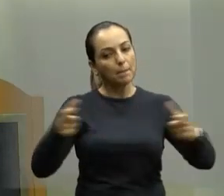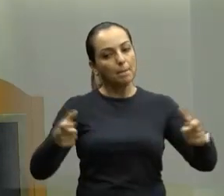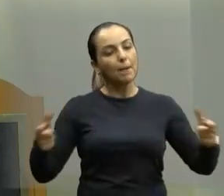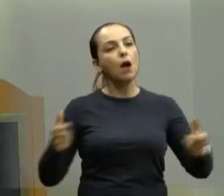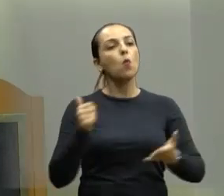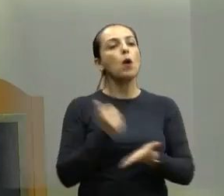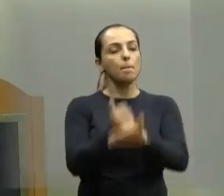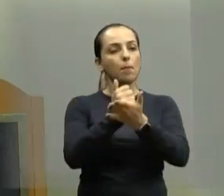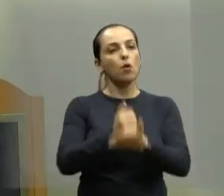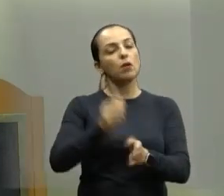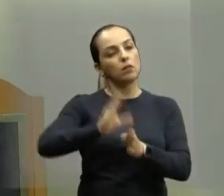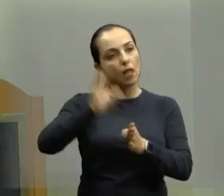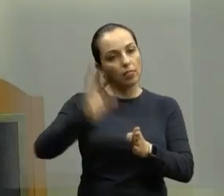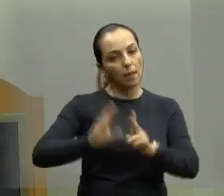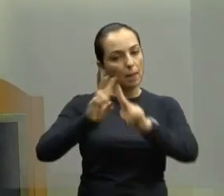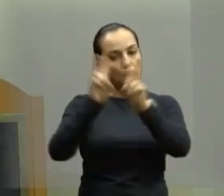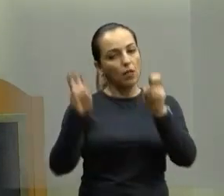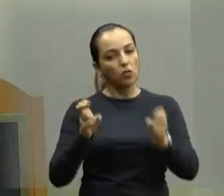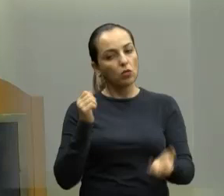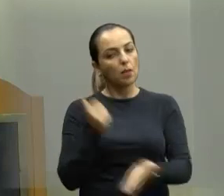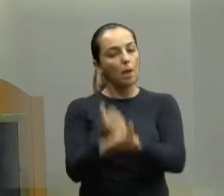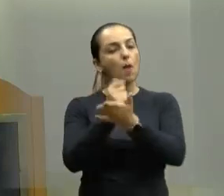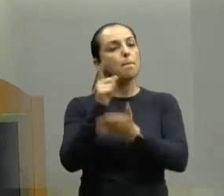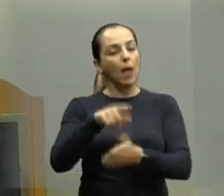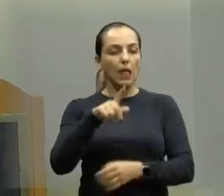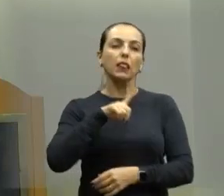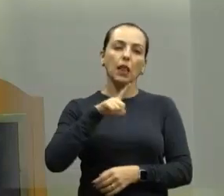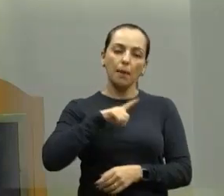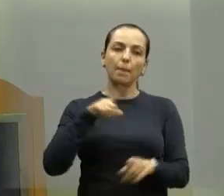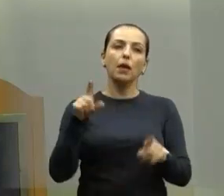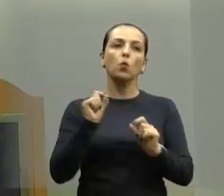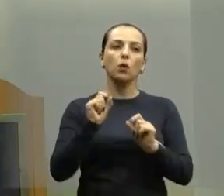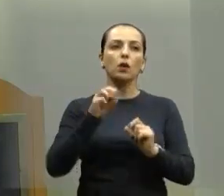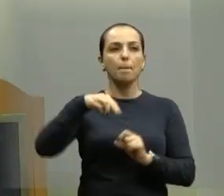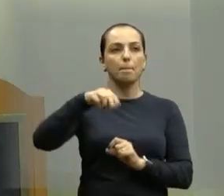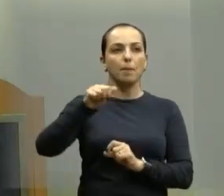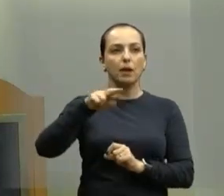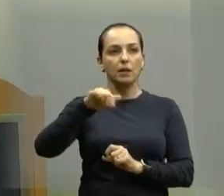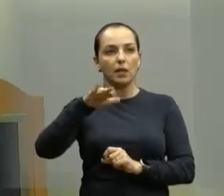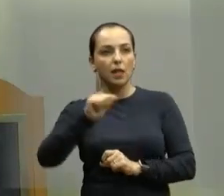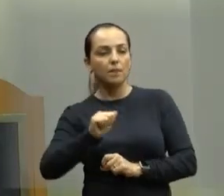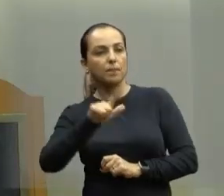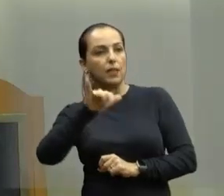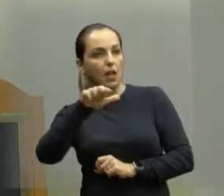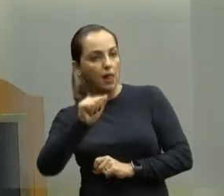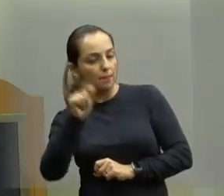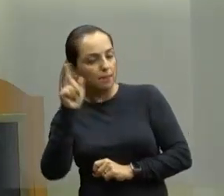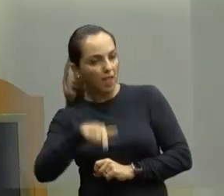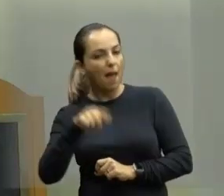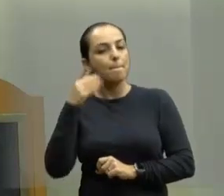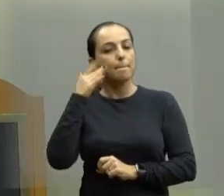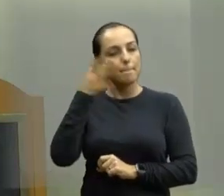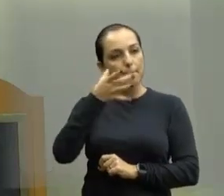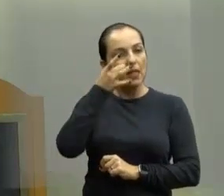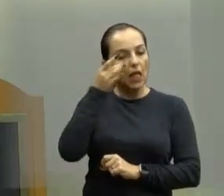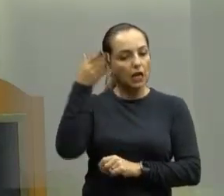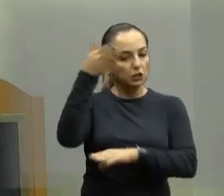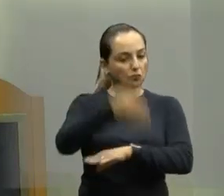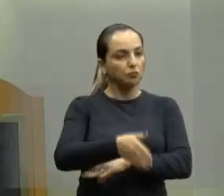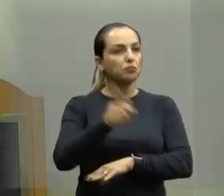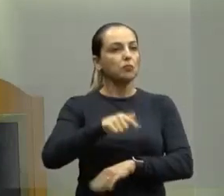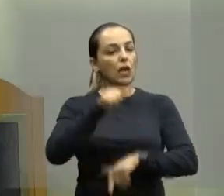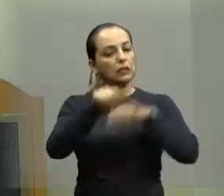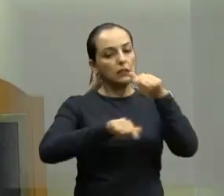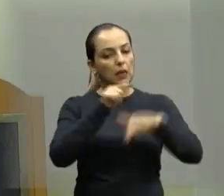desta casa de leis para esta pauta né e teve também presente lá Marcelinha nosso deputada maravilhosa também que vem